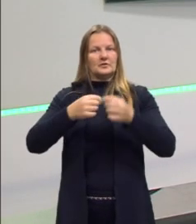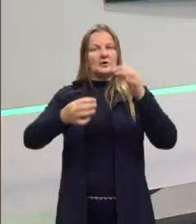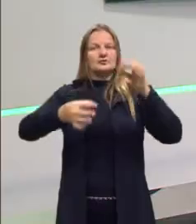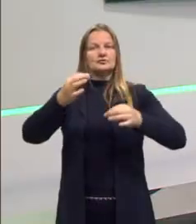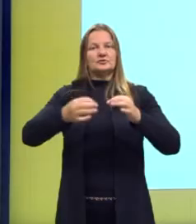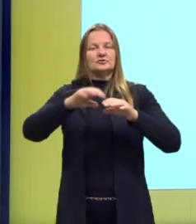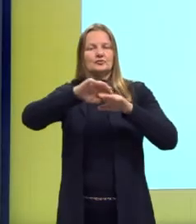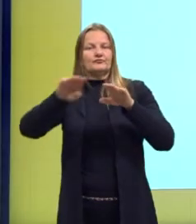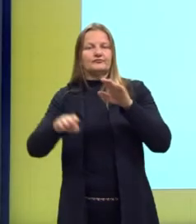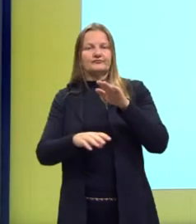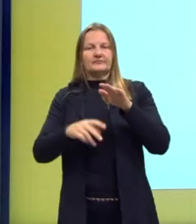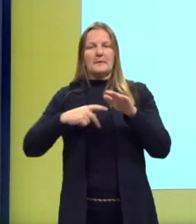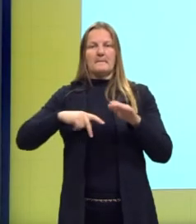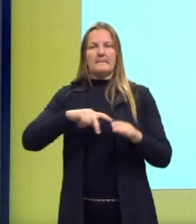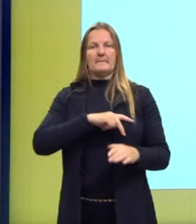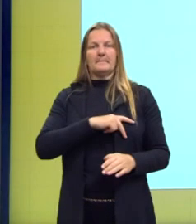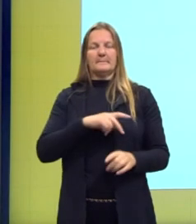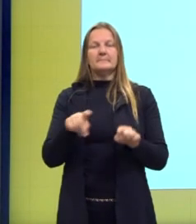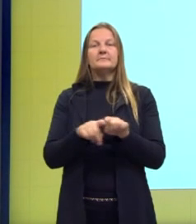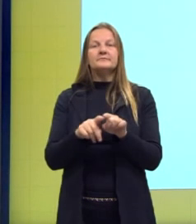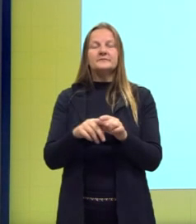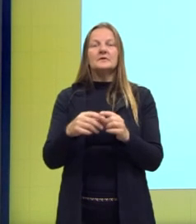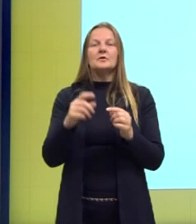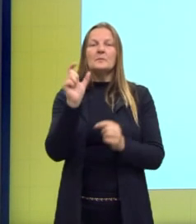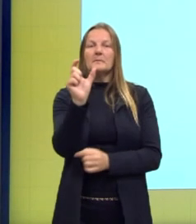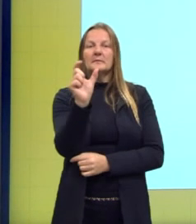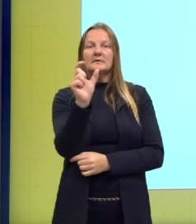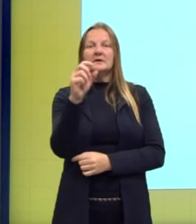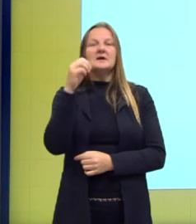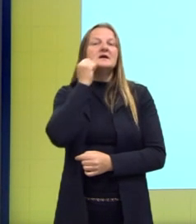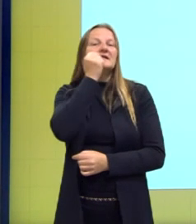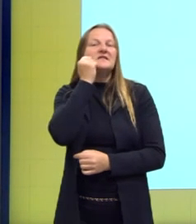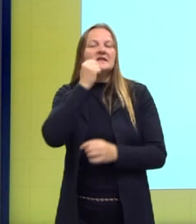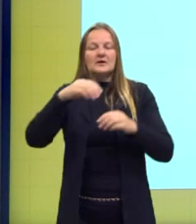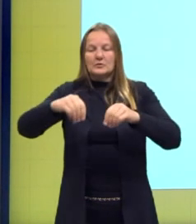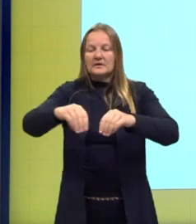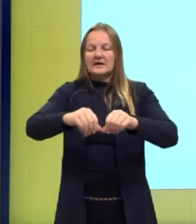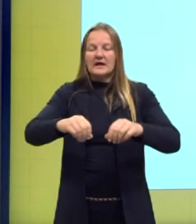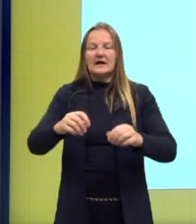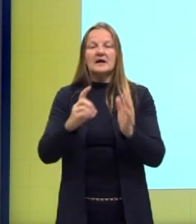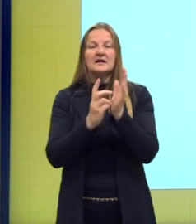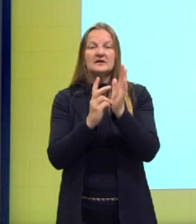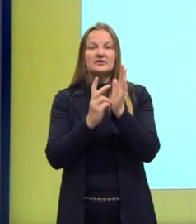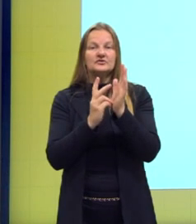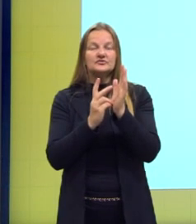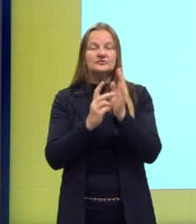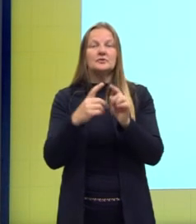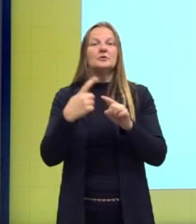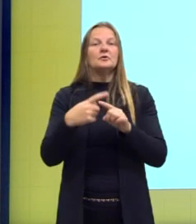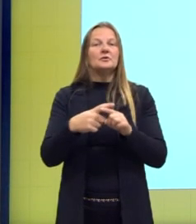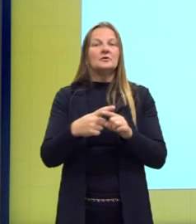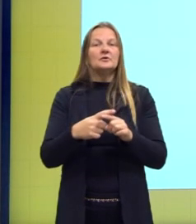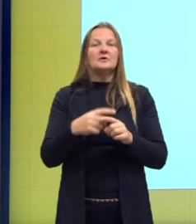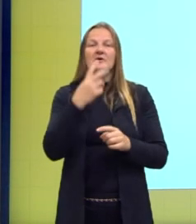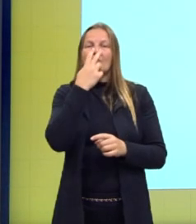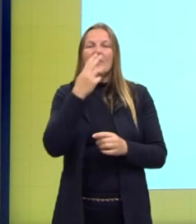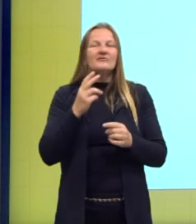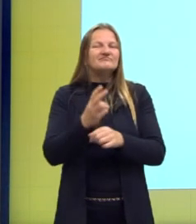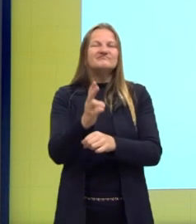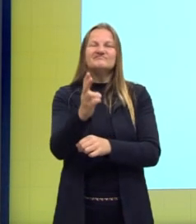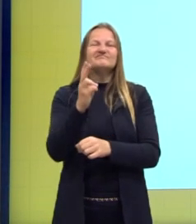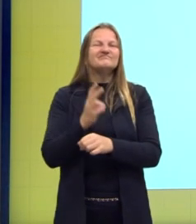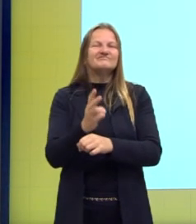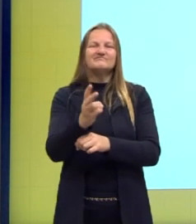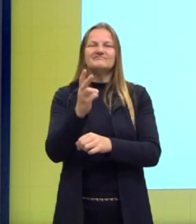muito mais populares assim os termos negros da terra índios eram utilizados com mais frequência